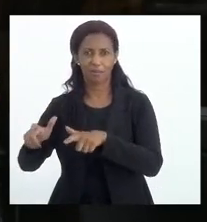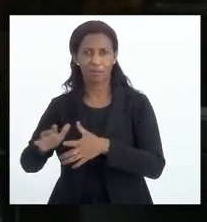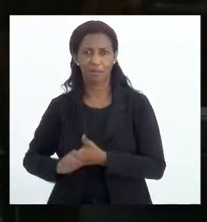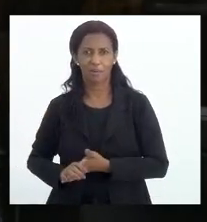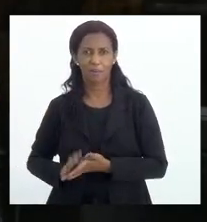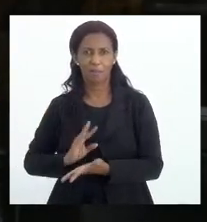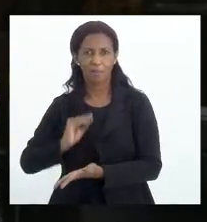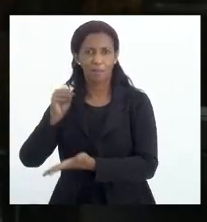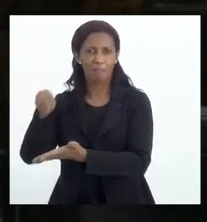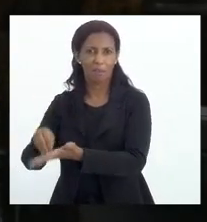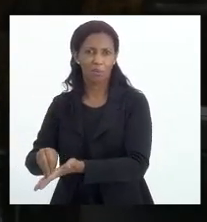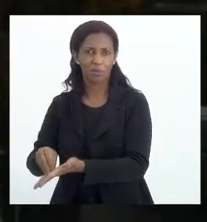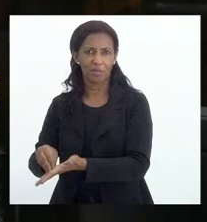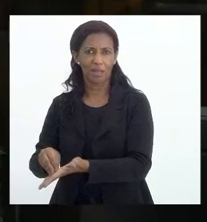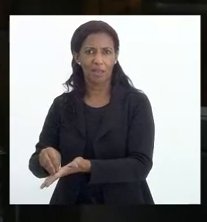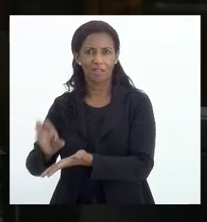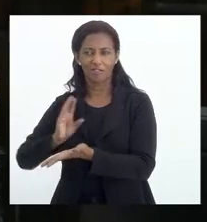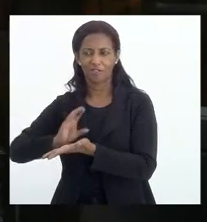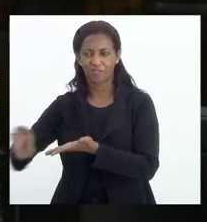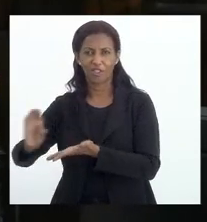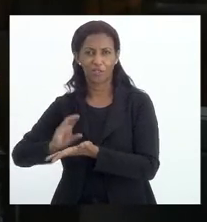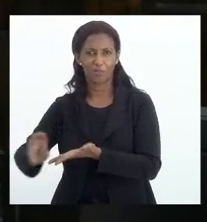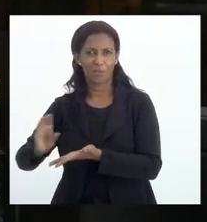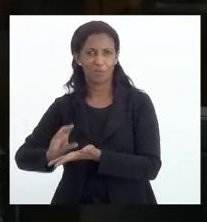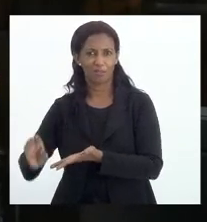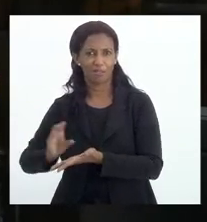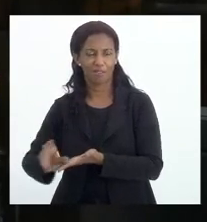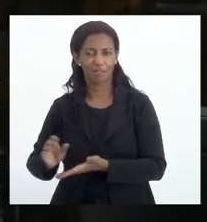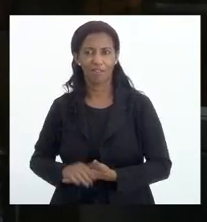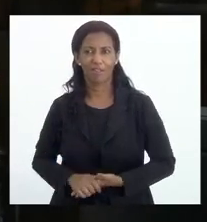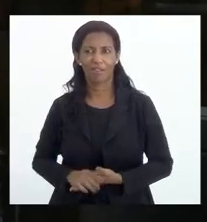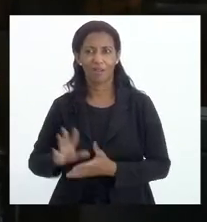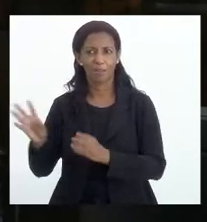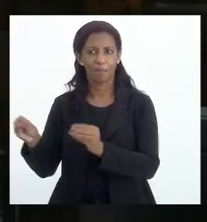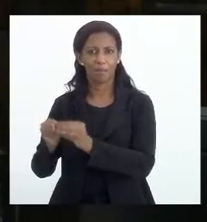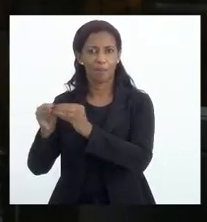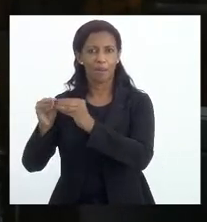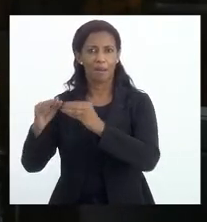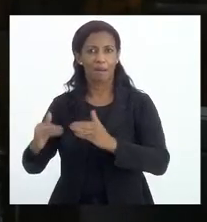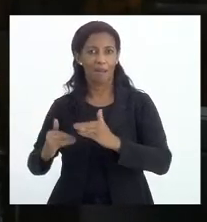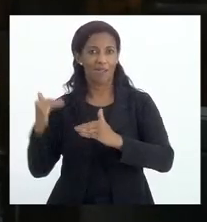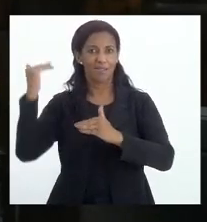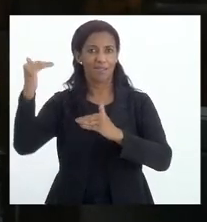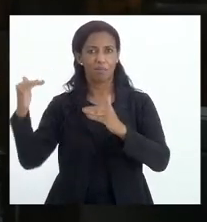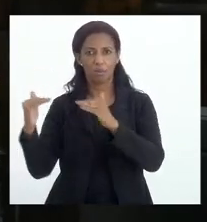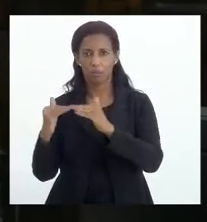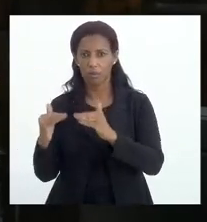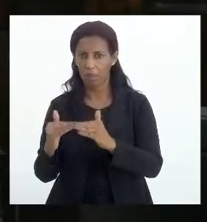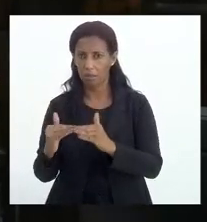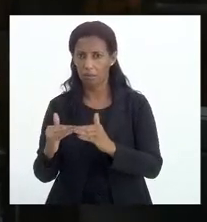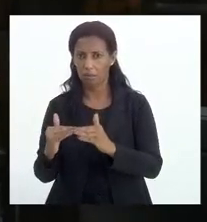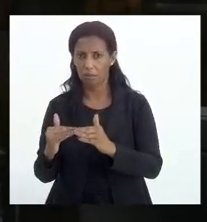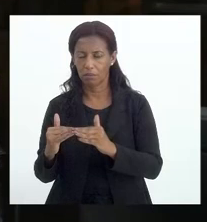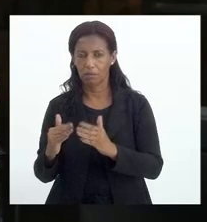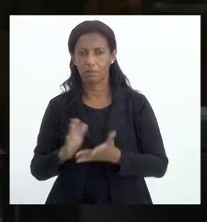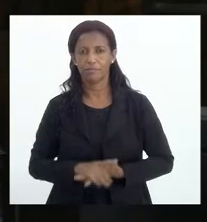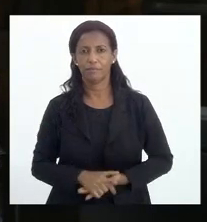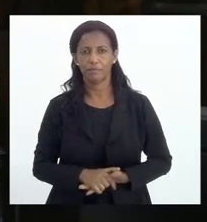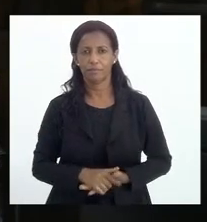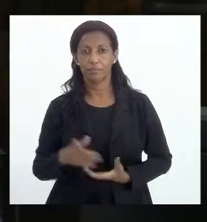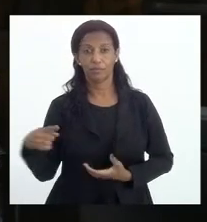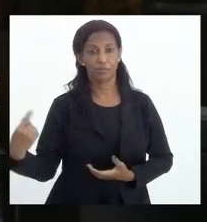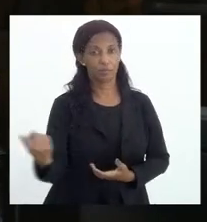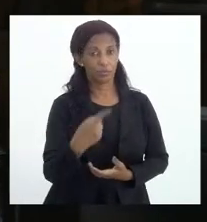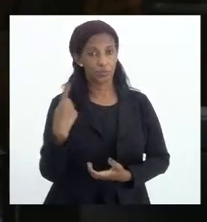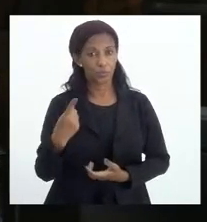para colocar um investimento, somar investimentos além do teto de gastos. Onde eu quero chegar? Que nós vamos ter